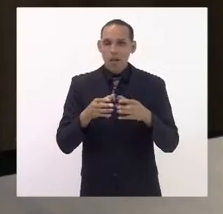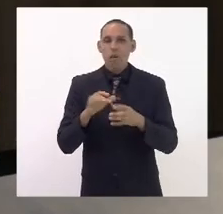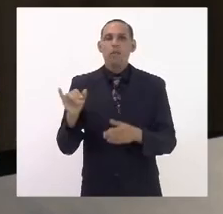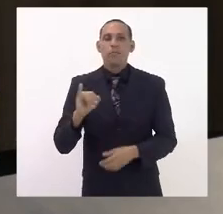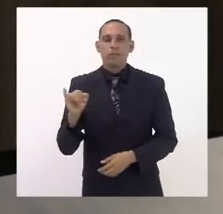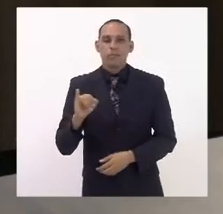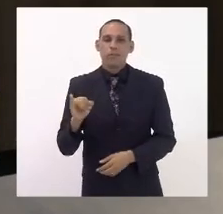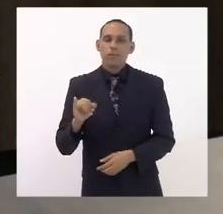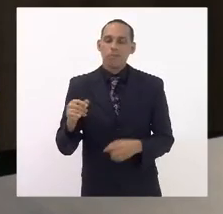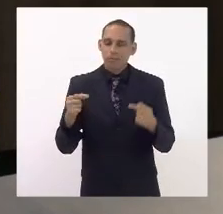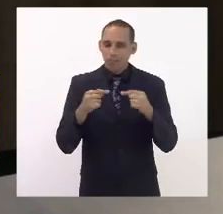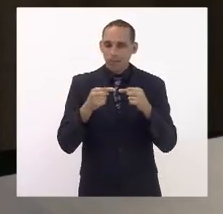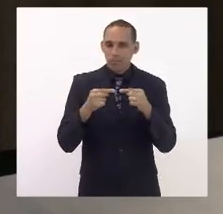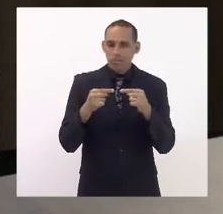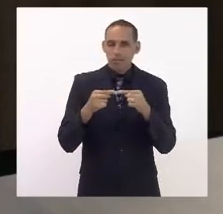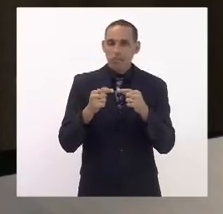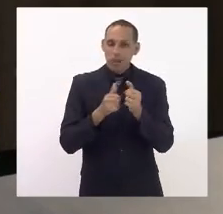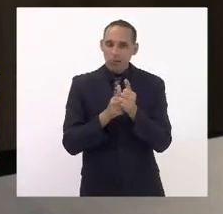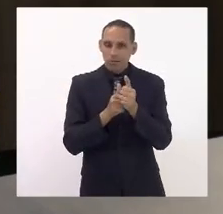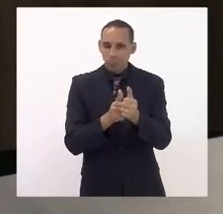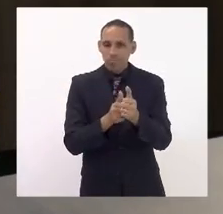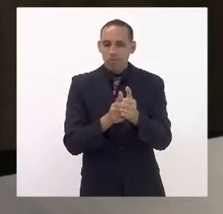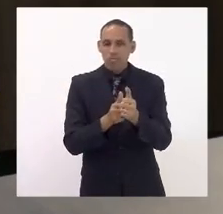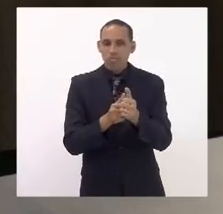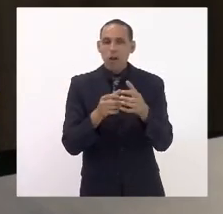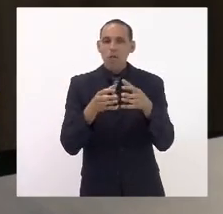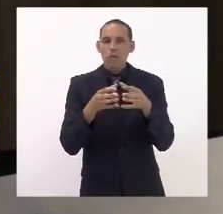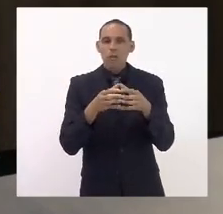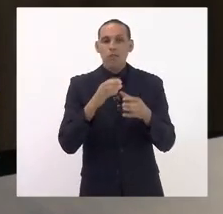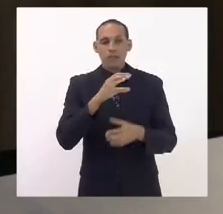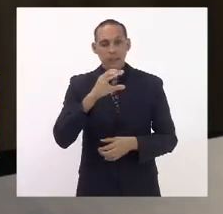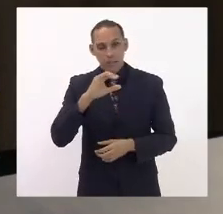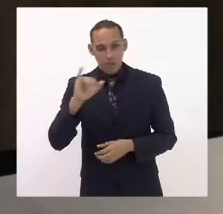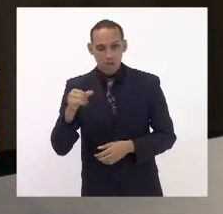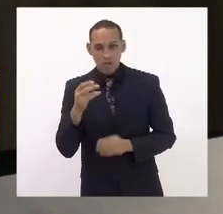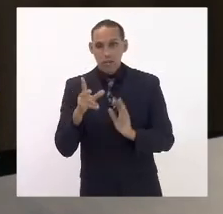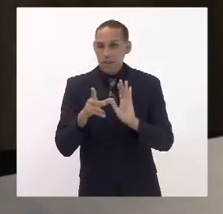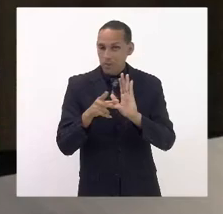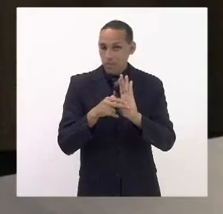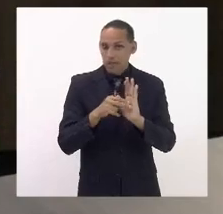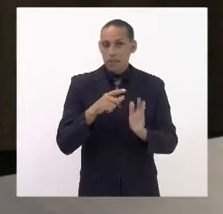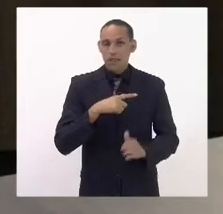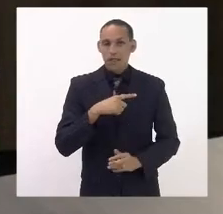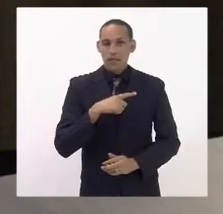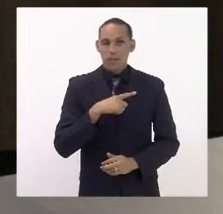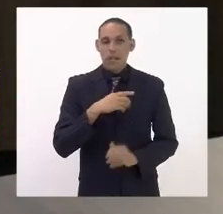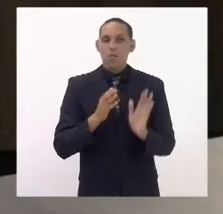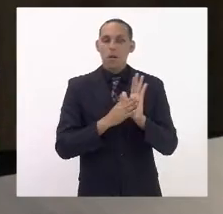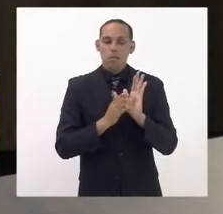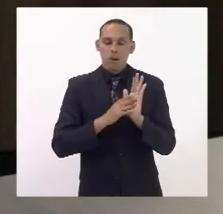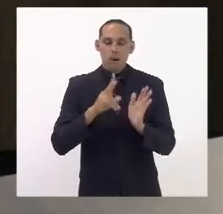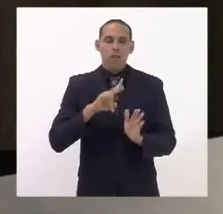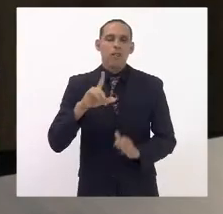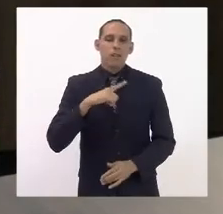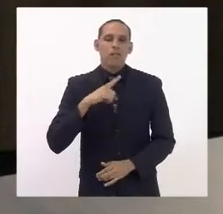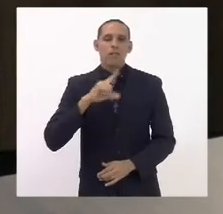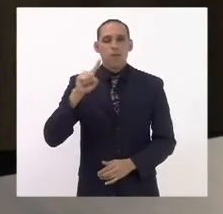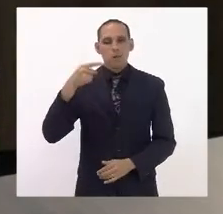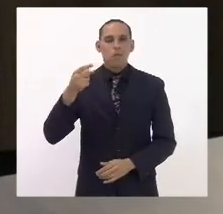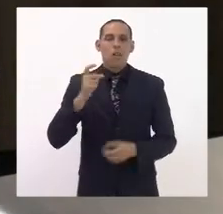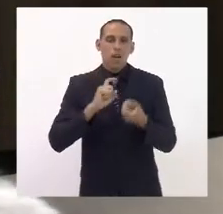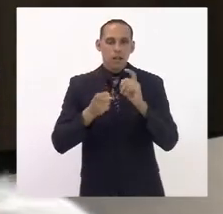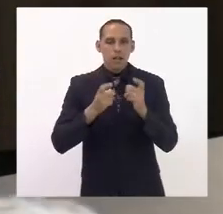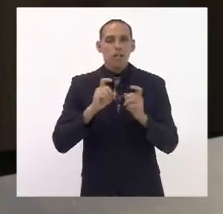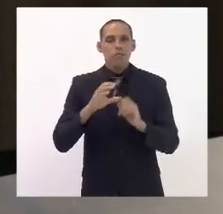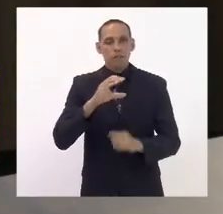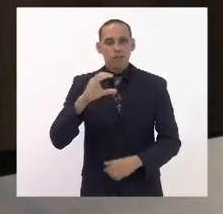linha. Acompanho a Comissão de Constituição e Justiça com as emendas que serão propostas na próxima reunião